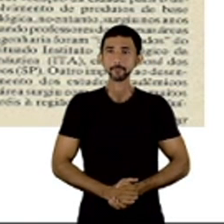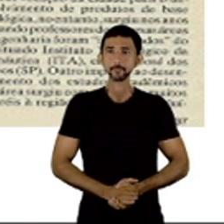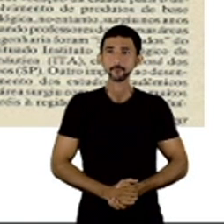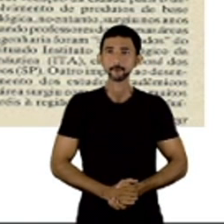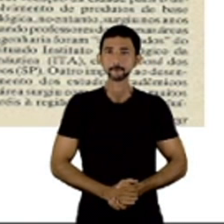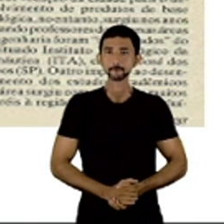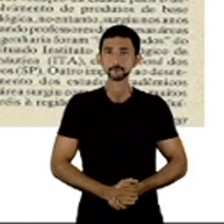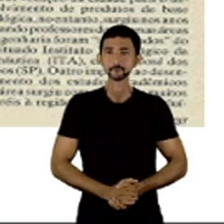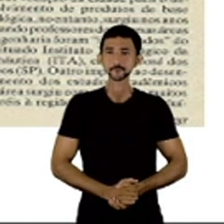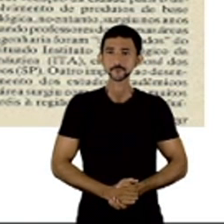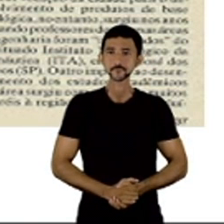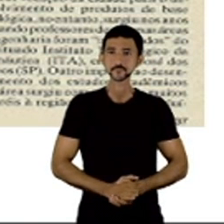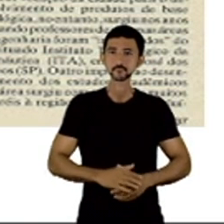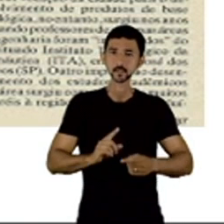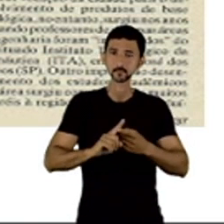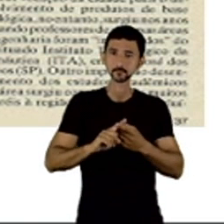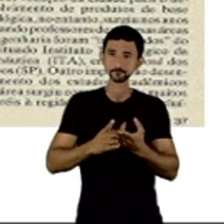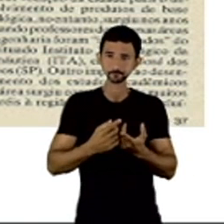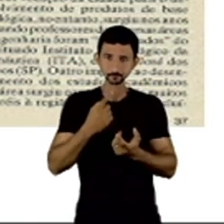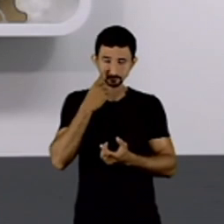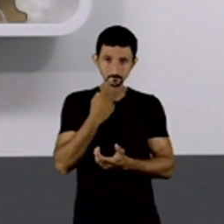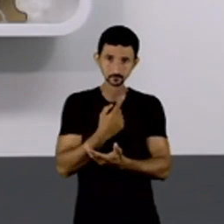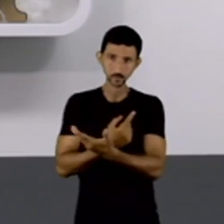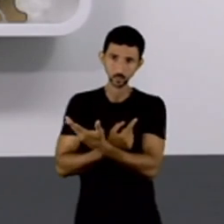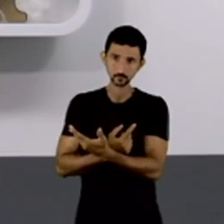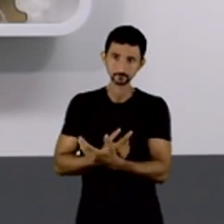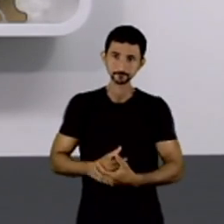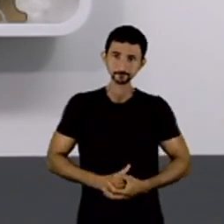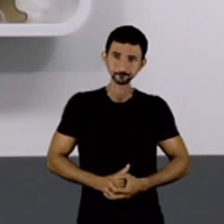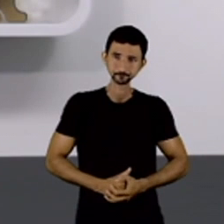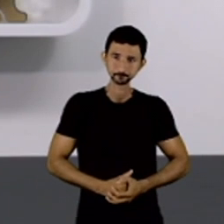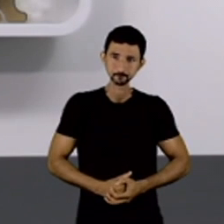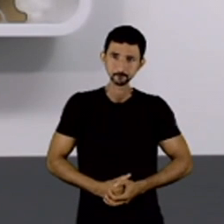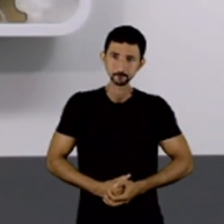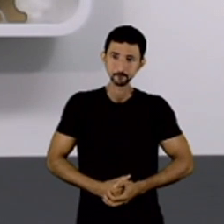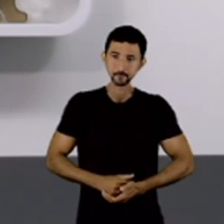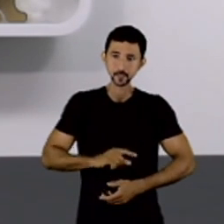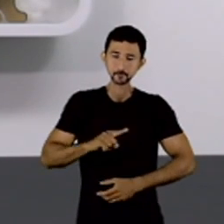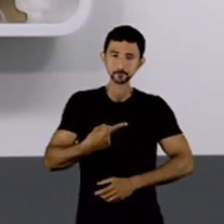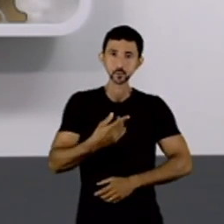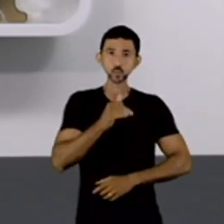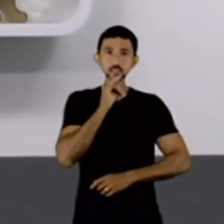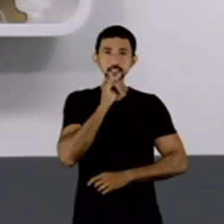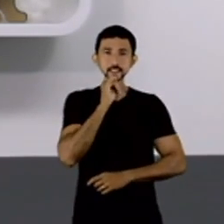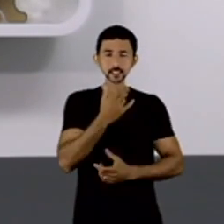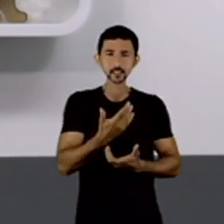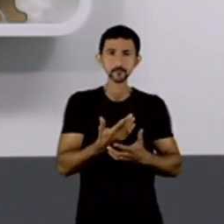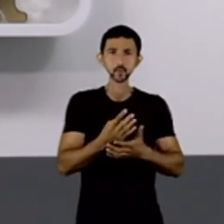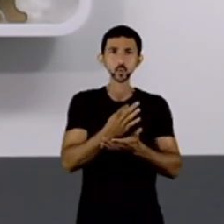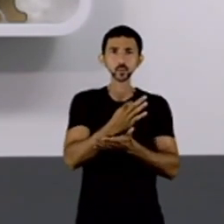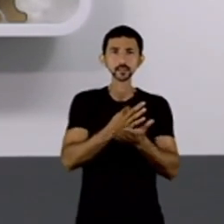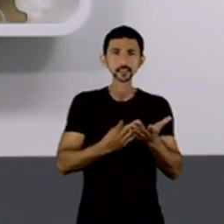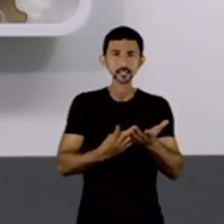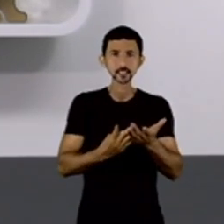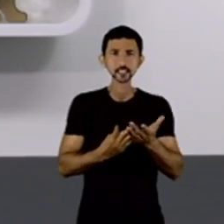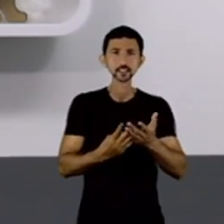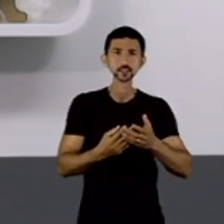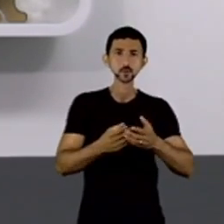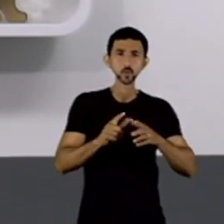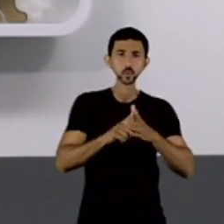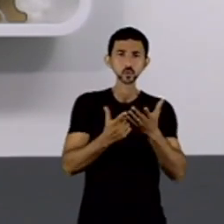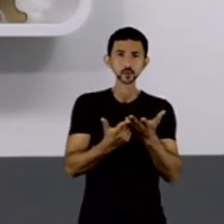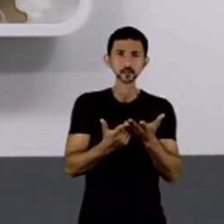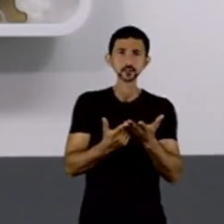Eu vou te mostrar agora na tela, vem um pouquinho aqui comigo, um outro exemplo, tá, de texto